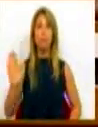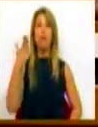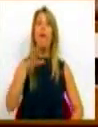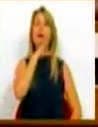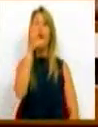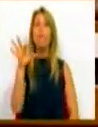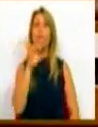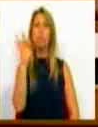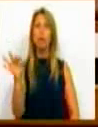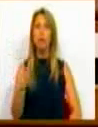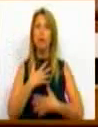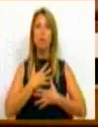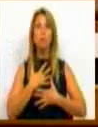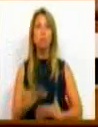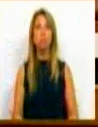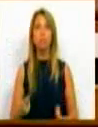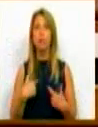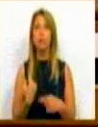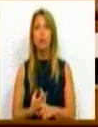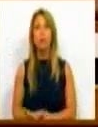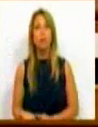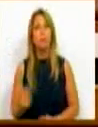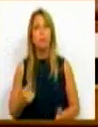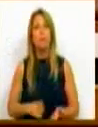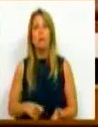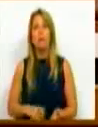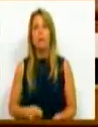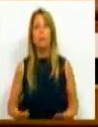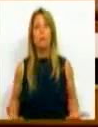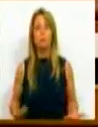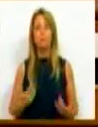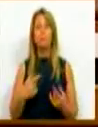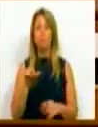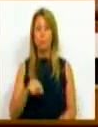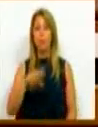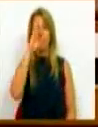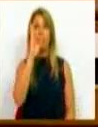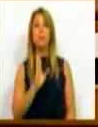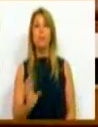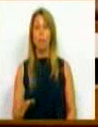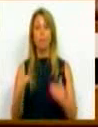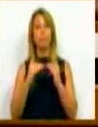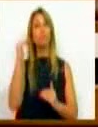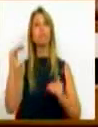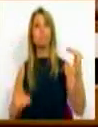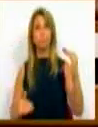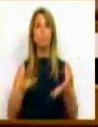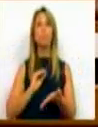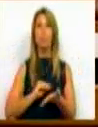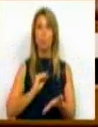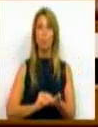de exaustão e de insuficiência. O que igualmente se sabe é que as desigualdades e a